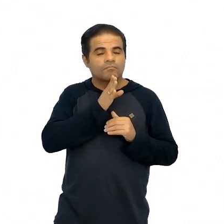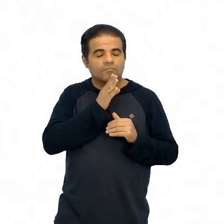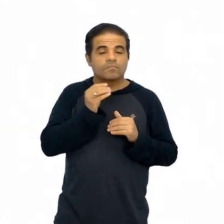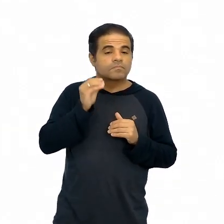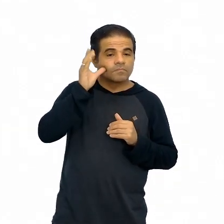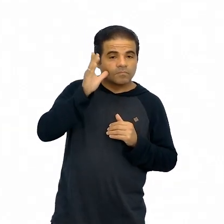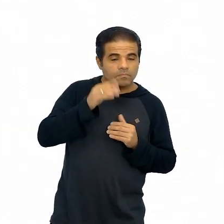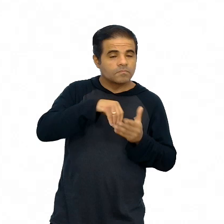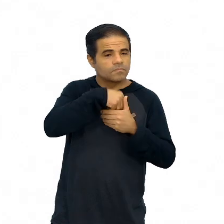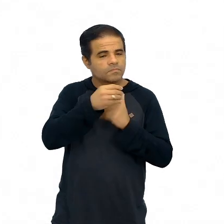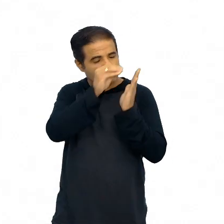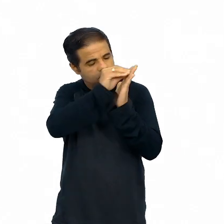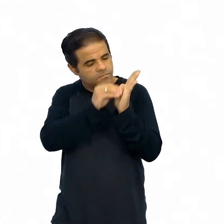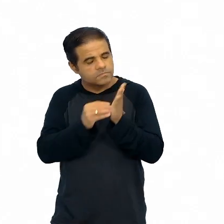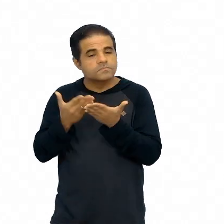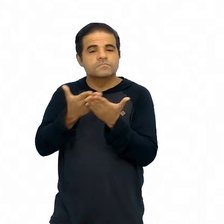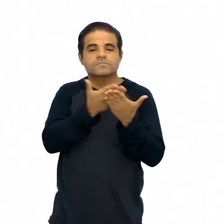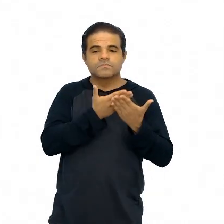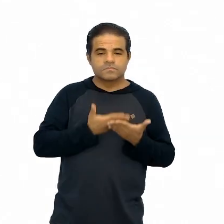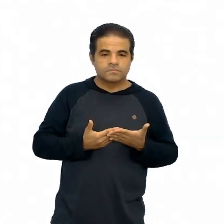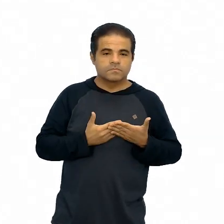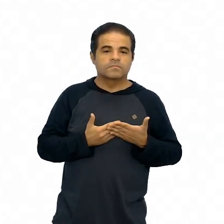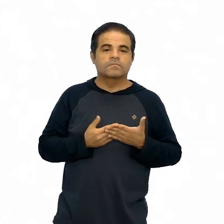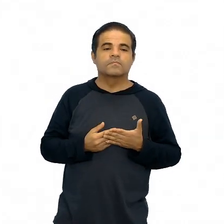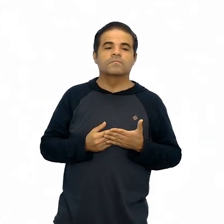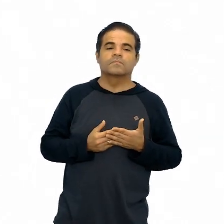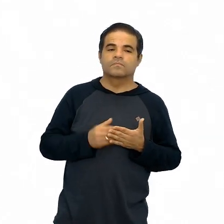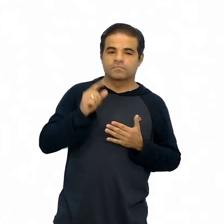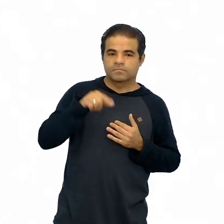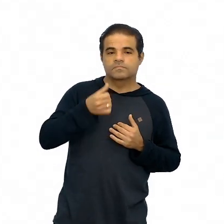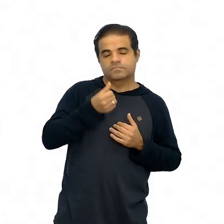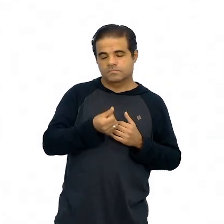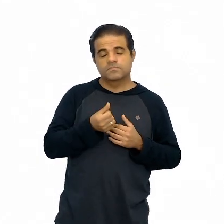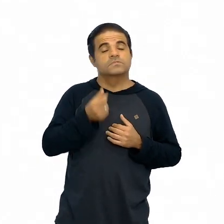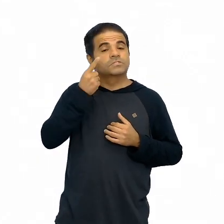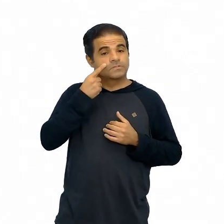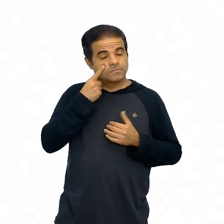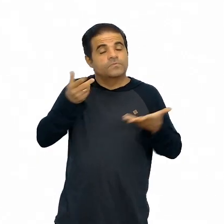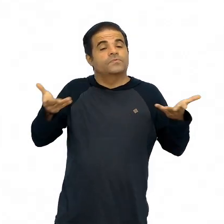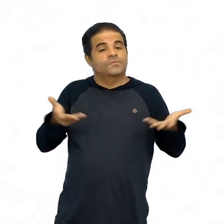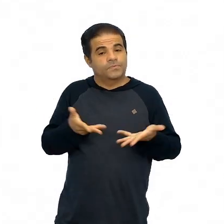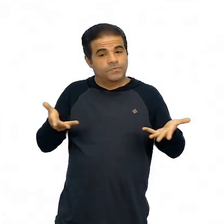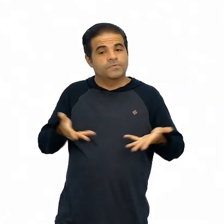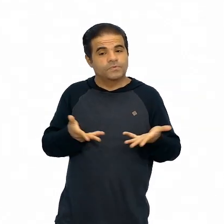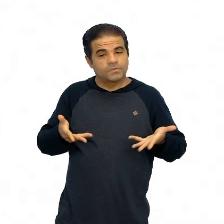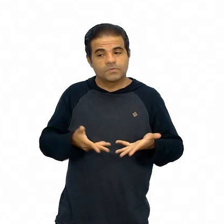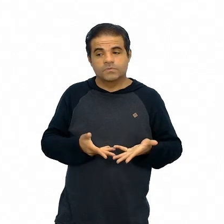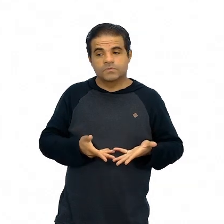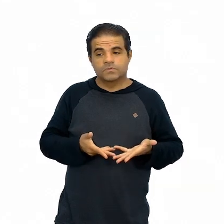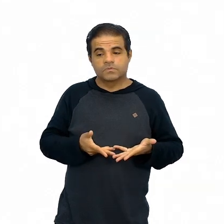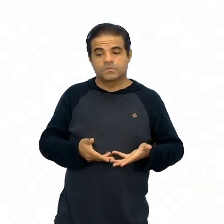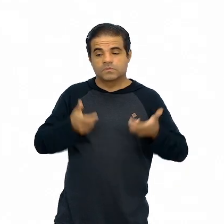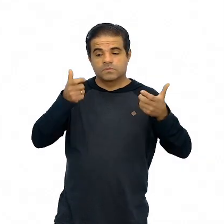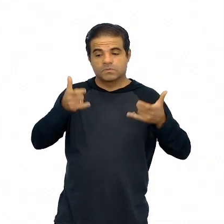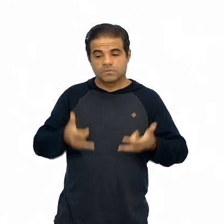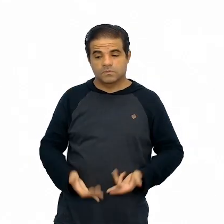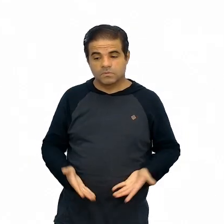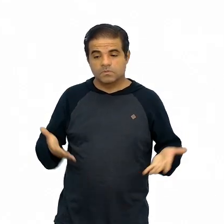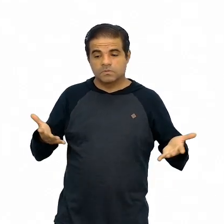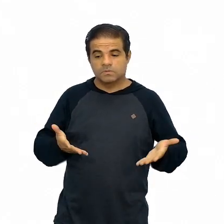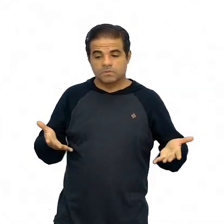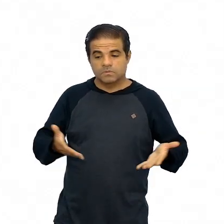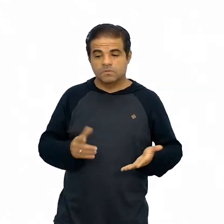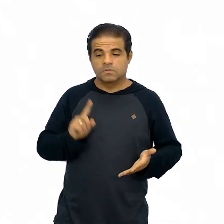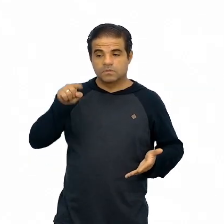Conhecimento do conteúdo dos estudantes, que é a SA6, que é o que a gente vai ver hoje, tá? Vamos falar disso hoje.